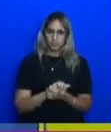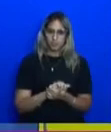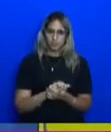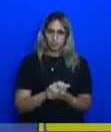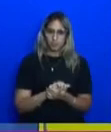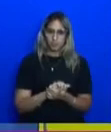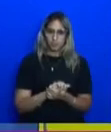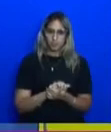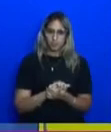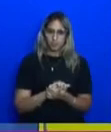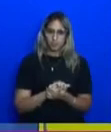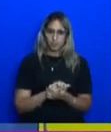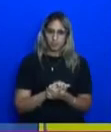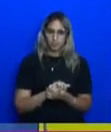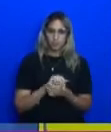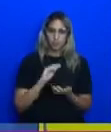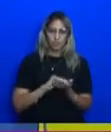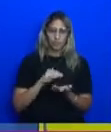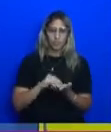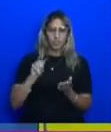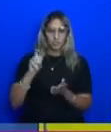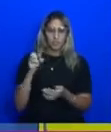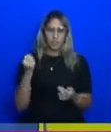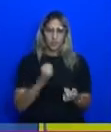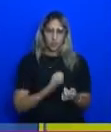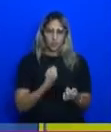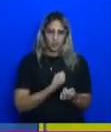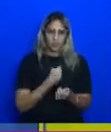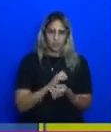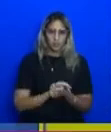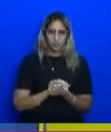Agora faltam 5 números.